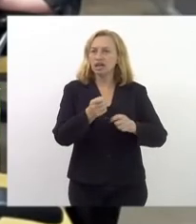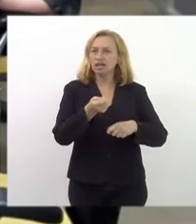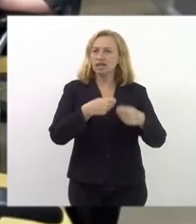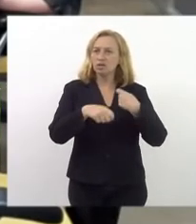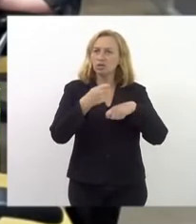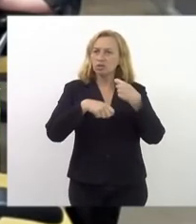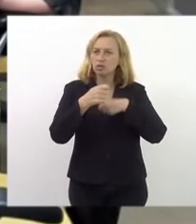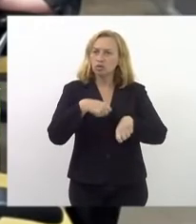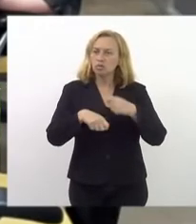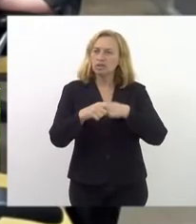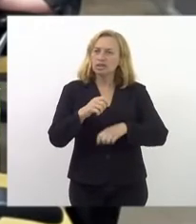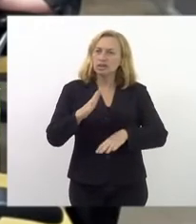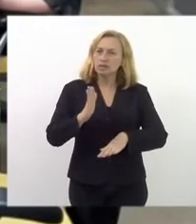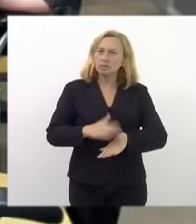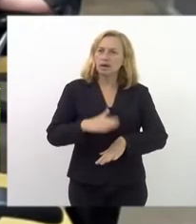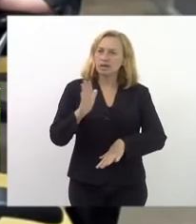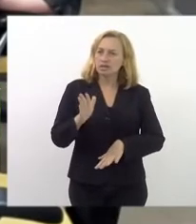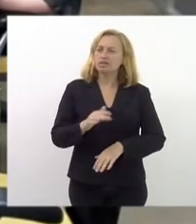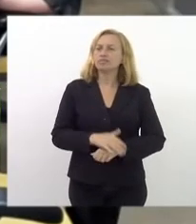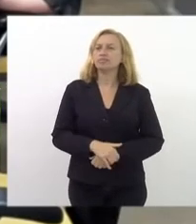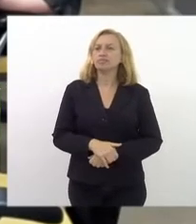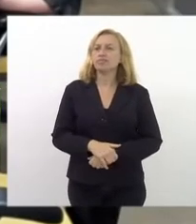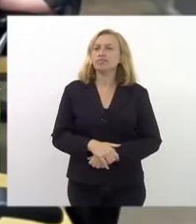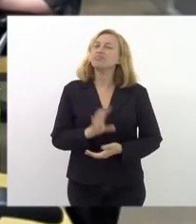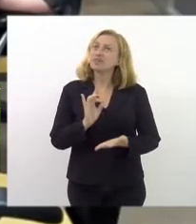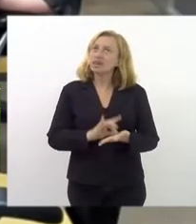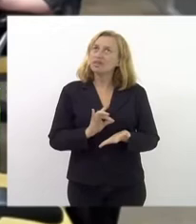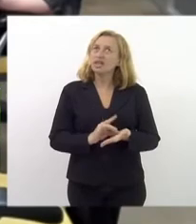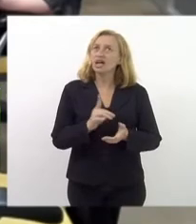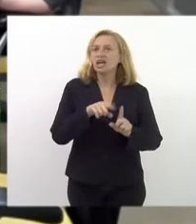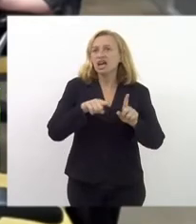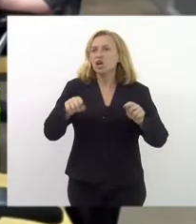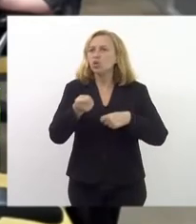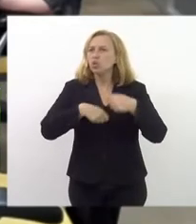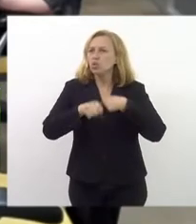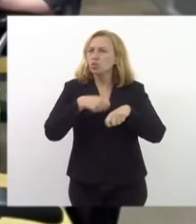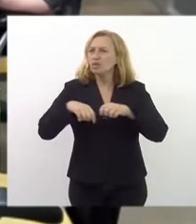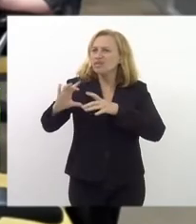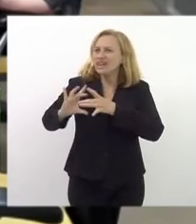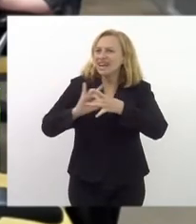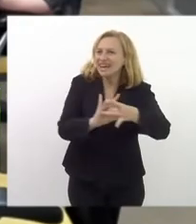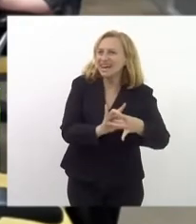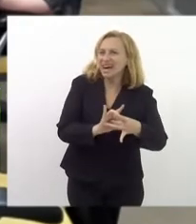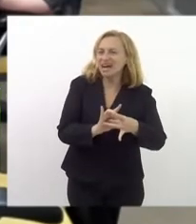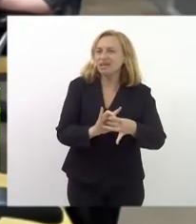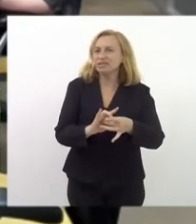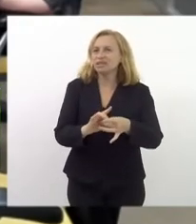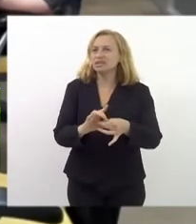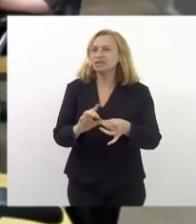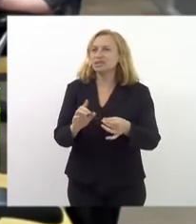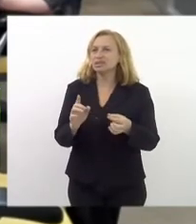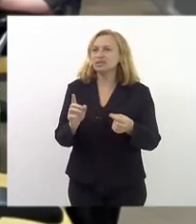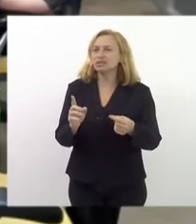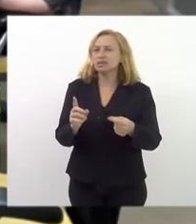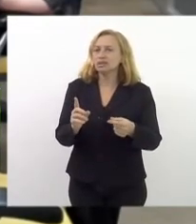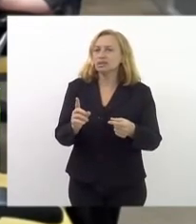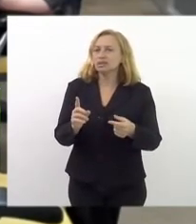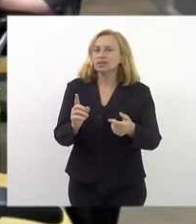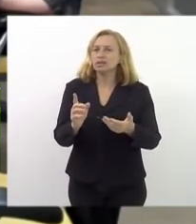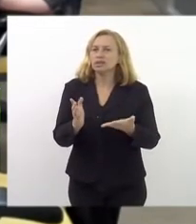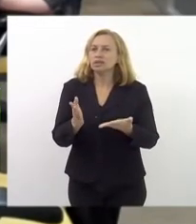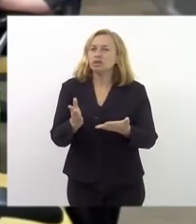acaba gerando mais... Porque, na verdade, a economia fica muito atrelada à questão das expectativas. Então, quando você